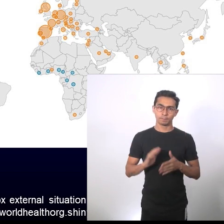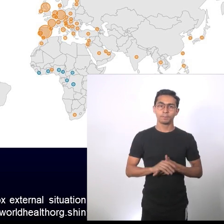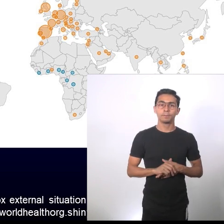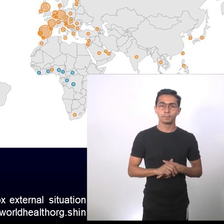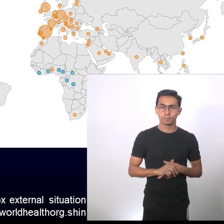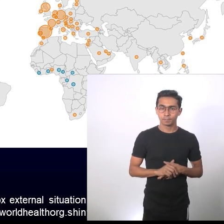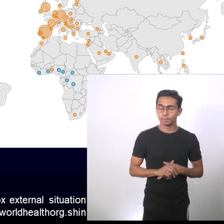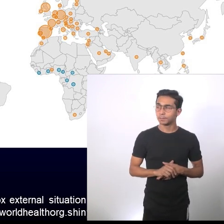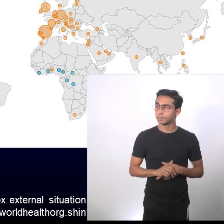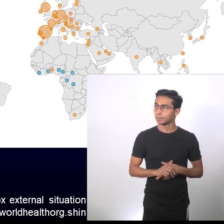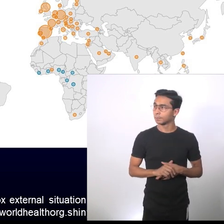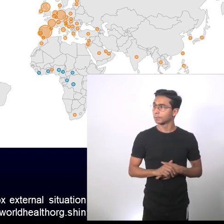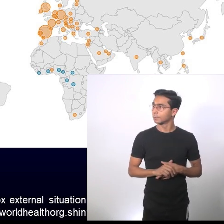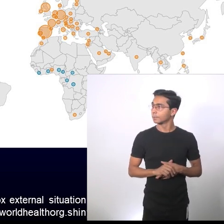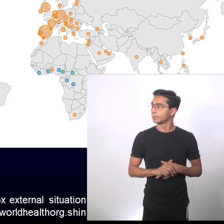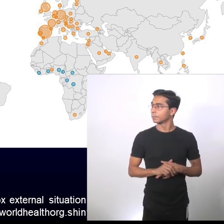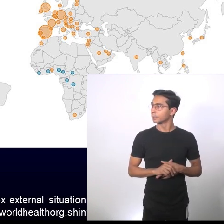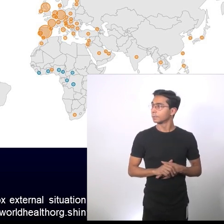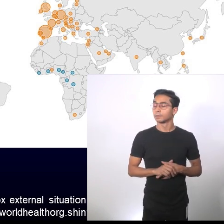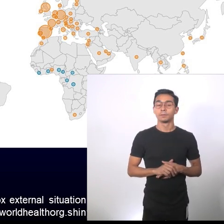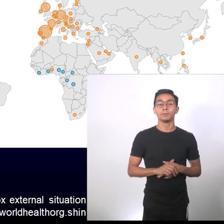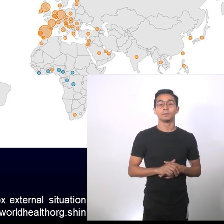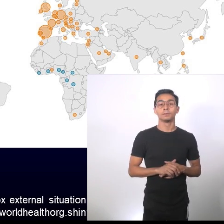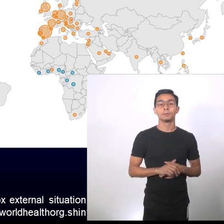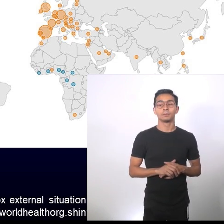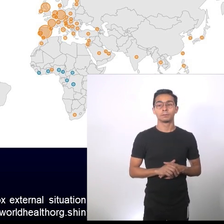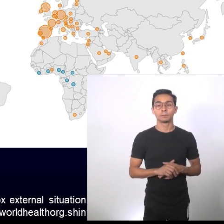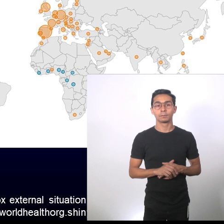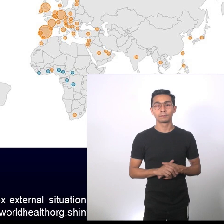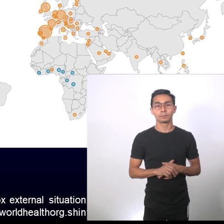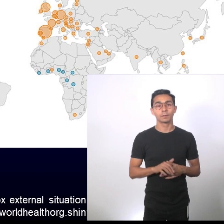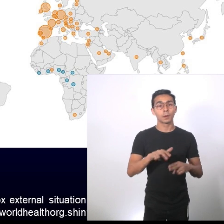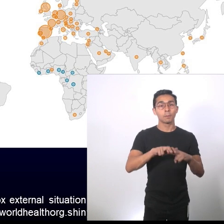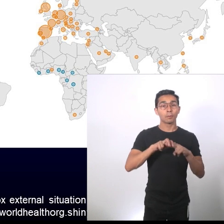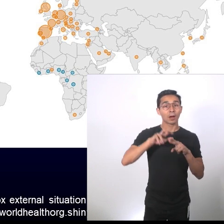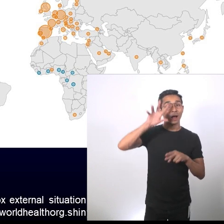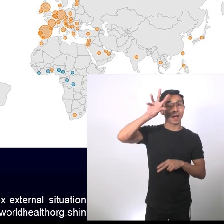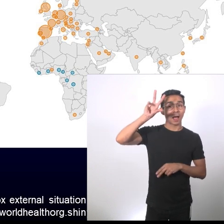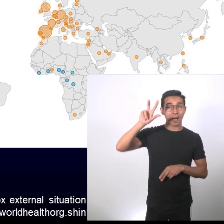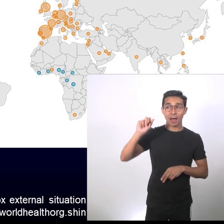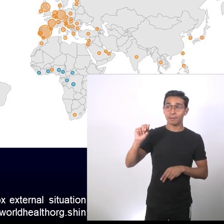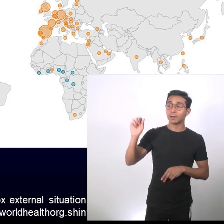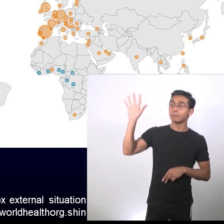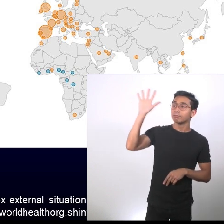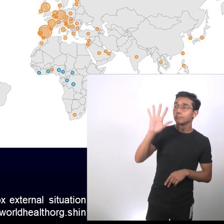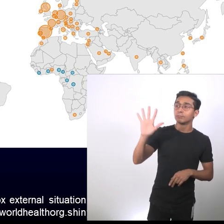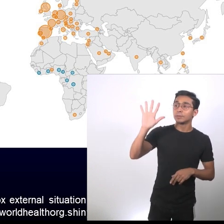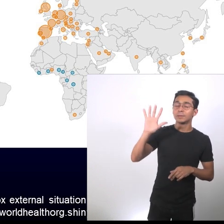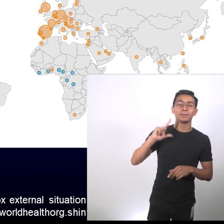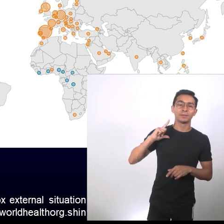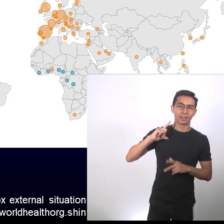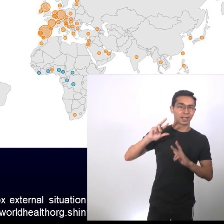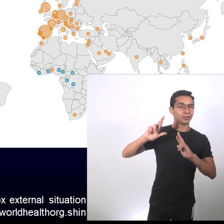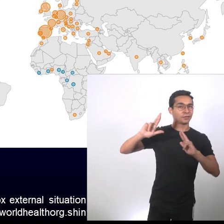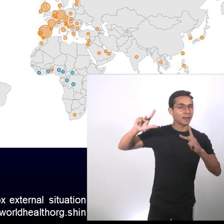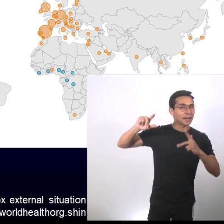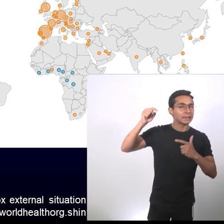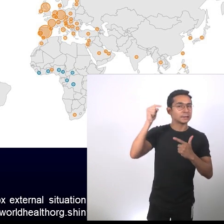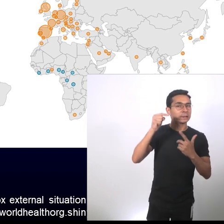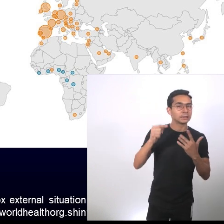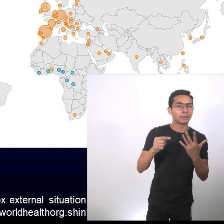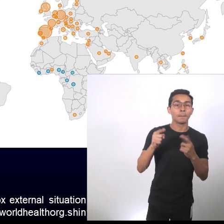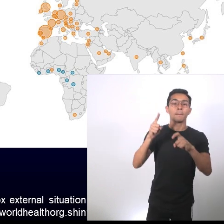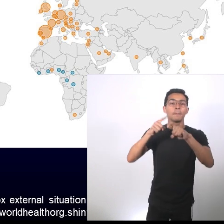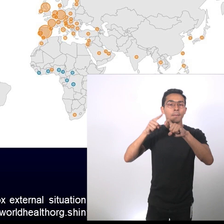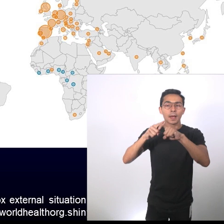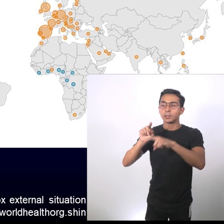haja, evidentemente, elementos que são peculiares ao continente africano, em termos de assistência médica, que talvez justifiquem